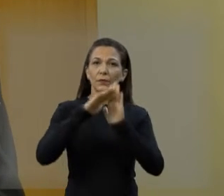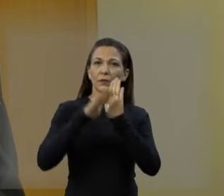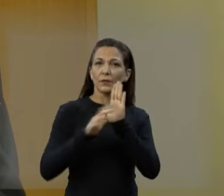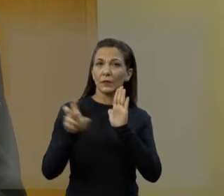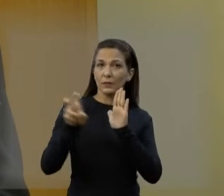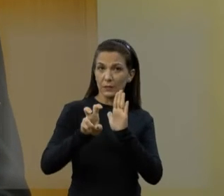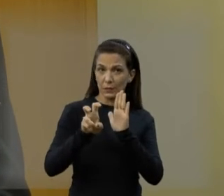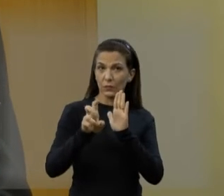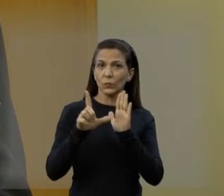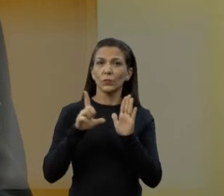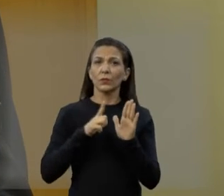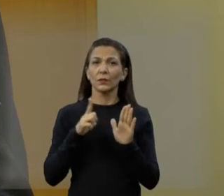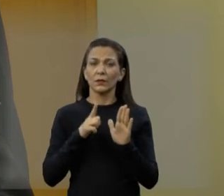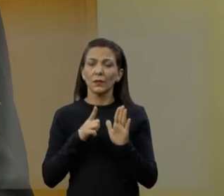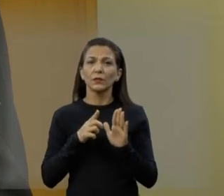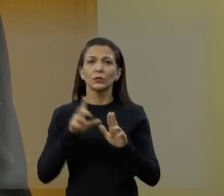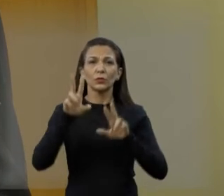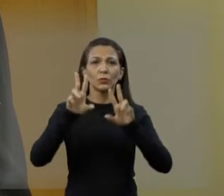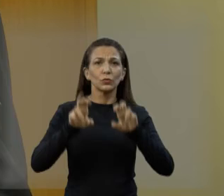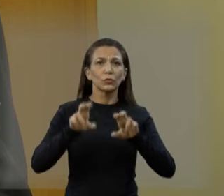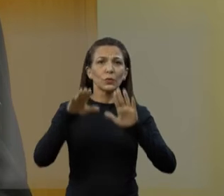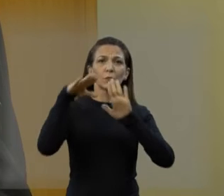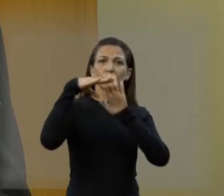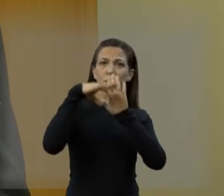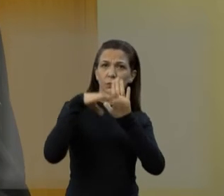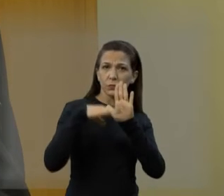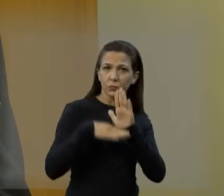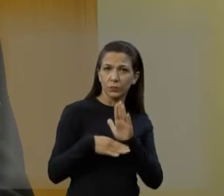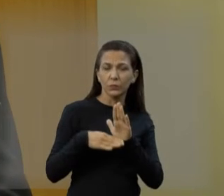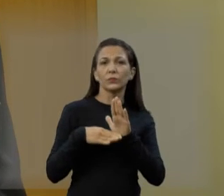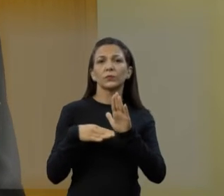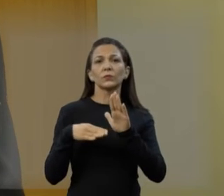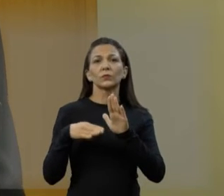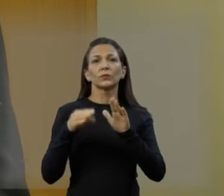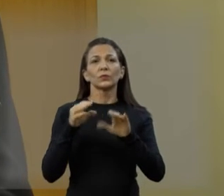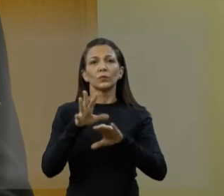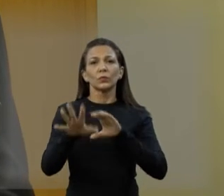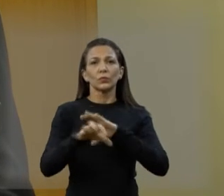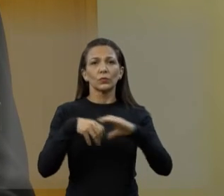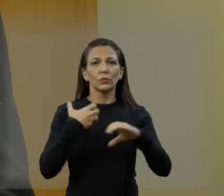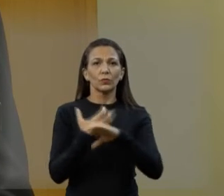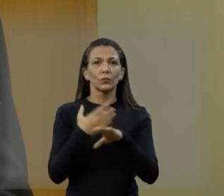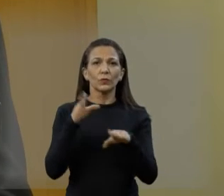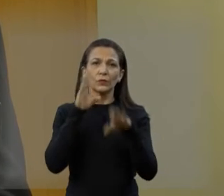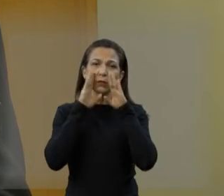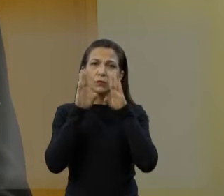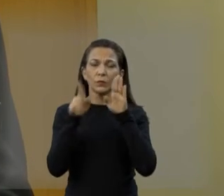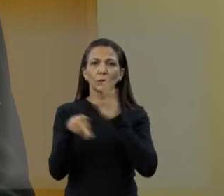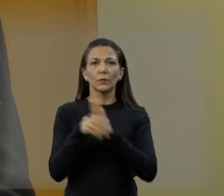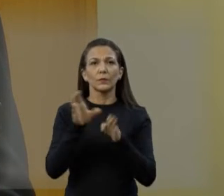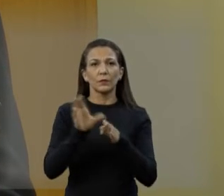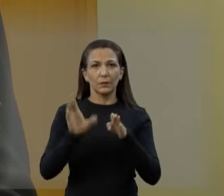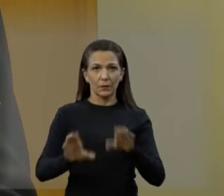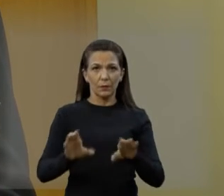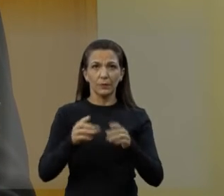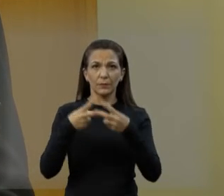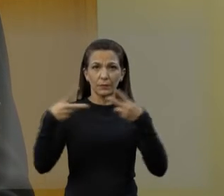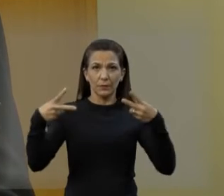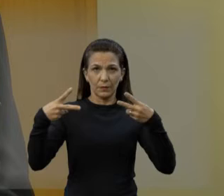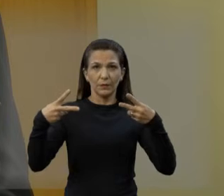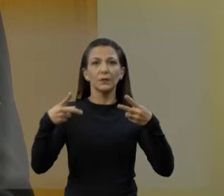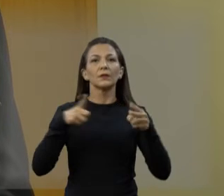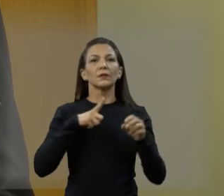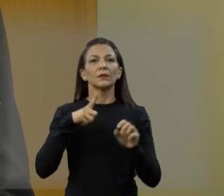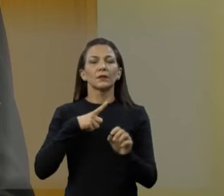projetos todos eles estão relacionados na descrição desta transmissão no YouTube e no Facebook da câmera lá e tudo com